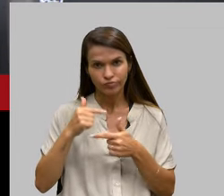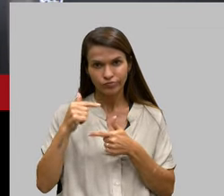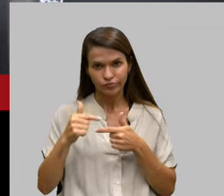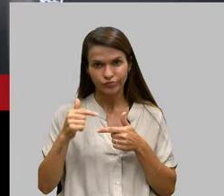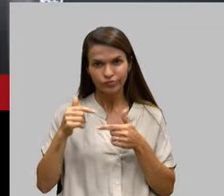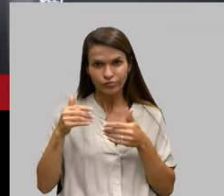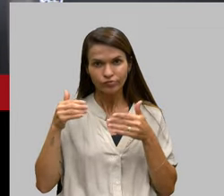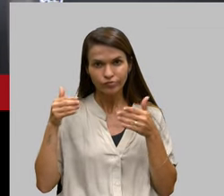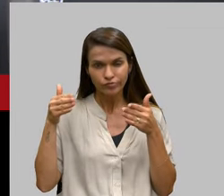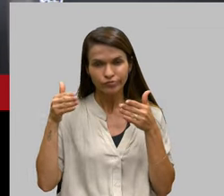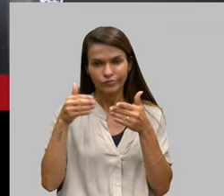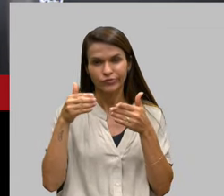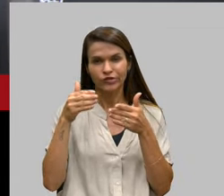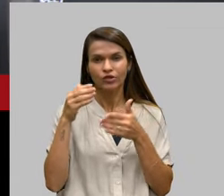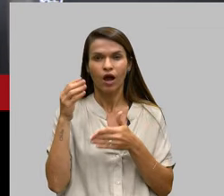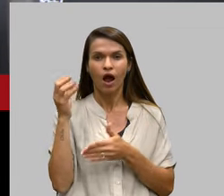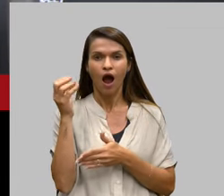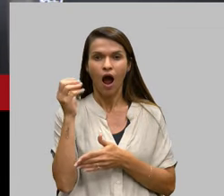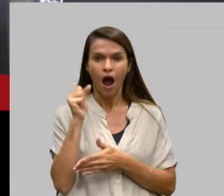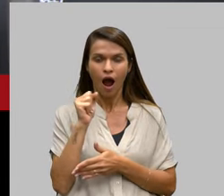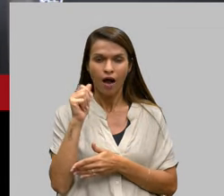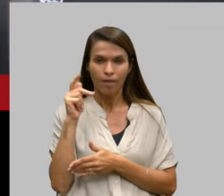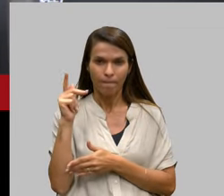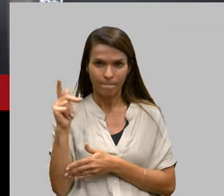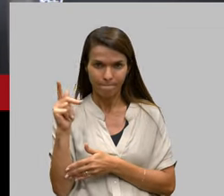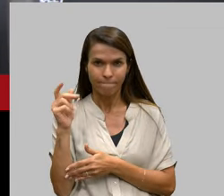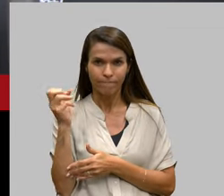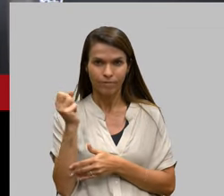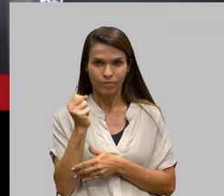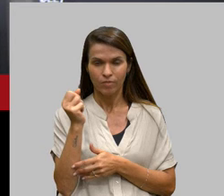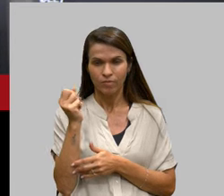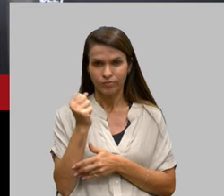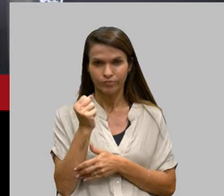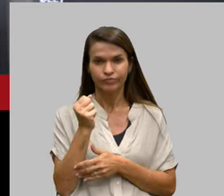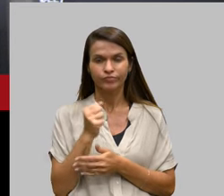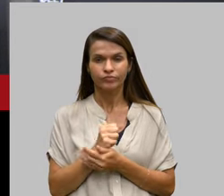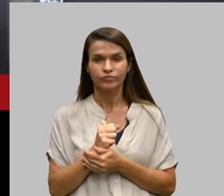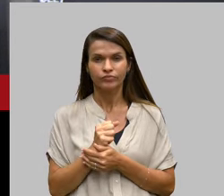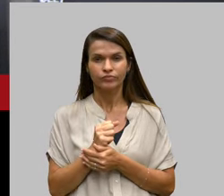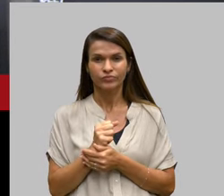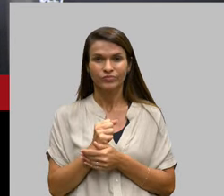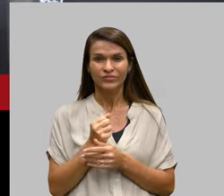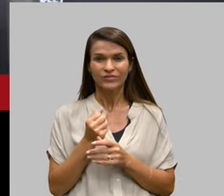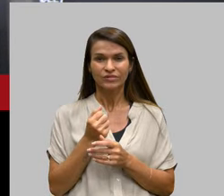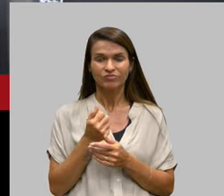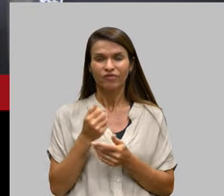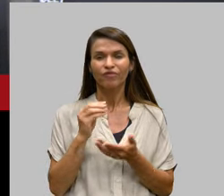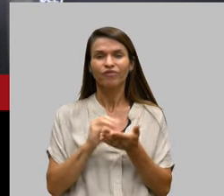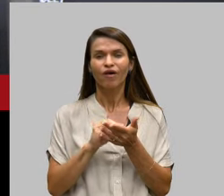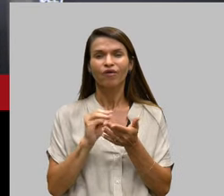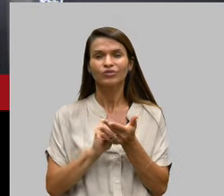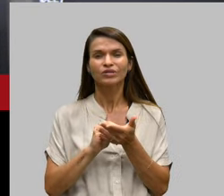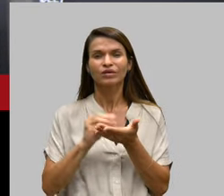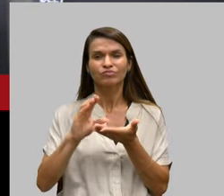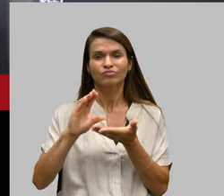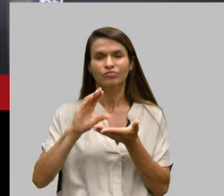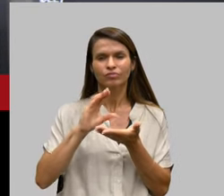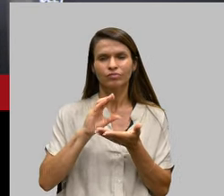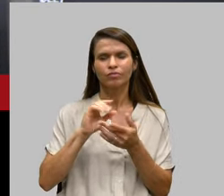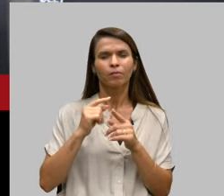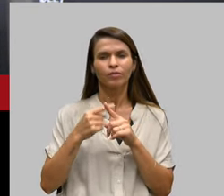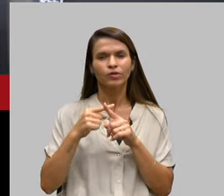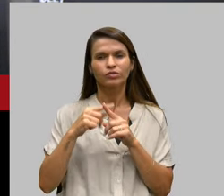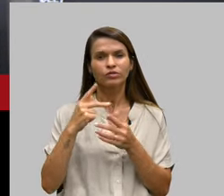aí de aposentadoria que eu estou dizendo os senhores sem correlação contributiva Por que que isso acontecia porque a